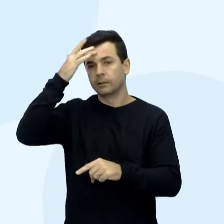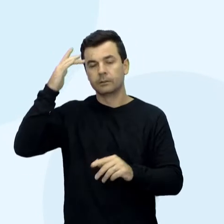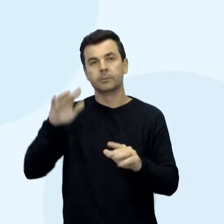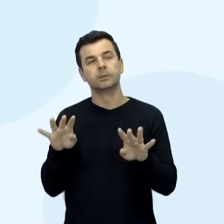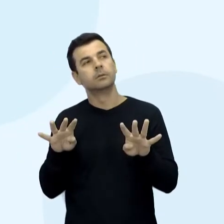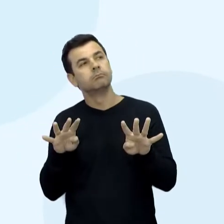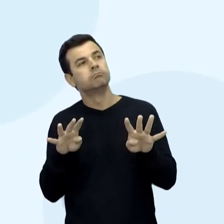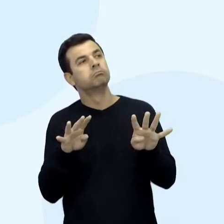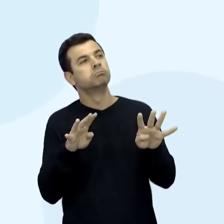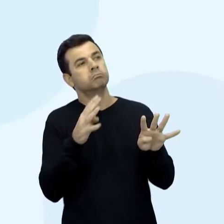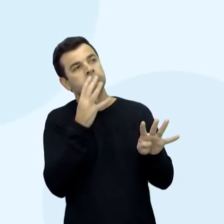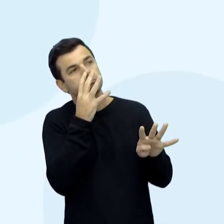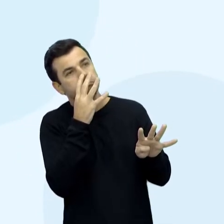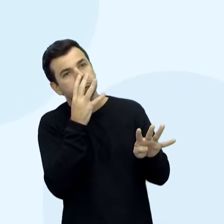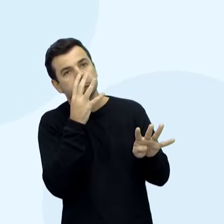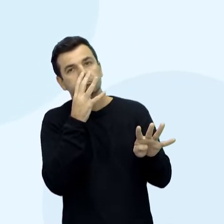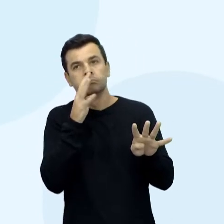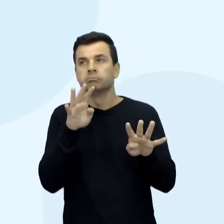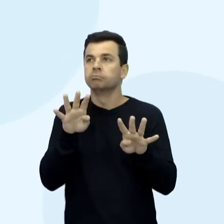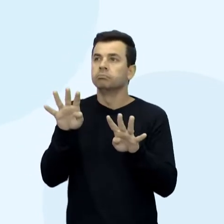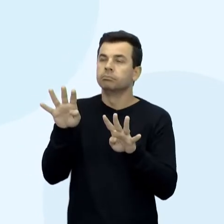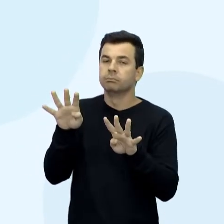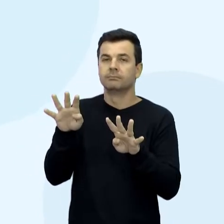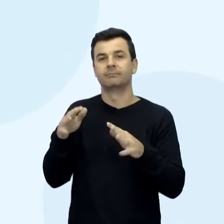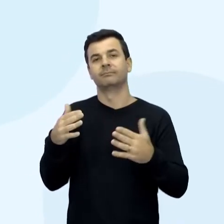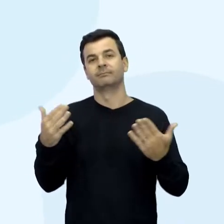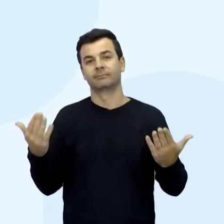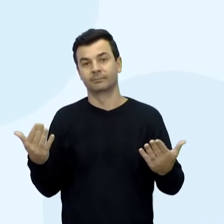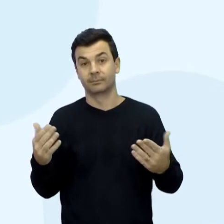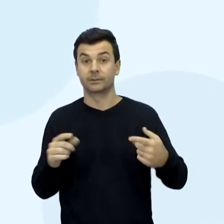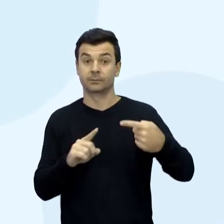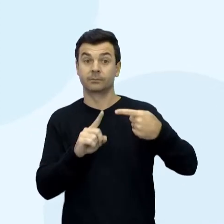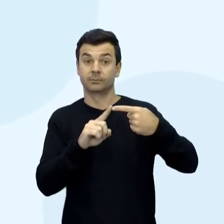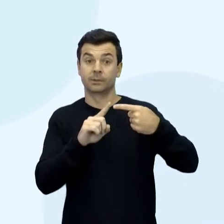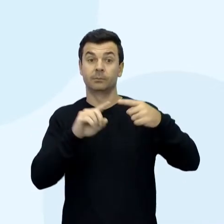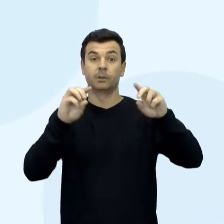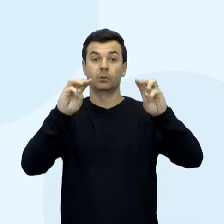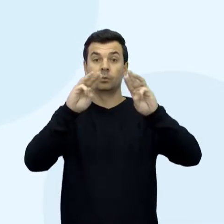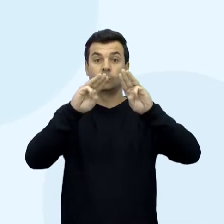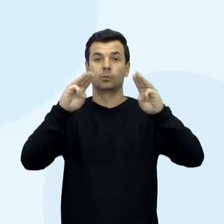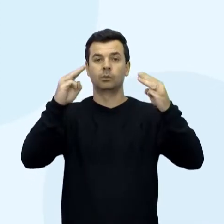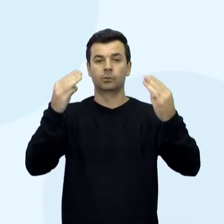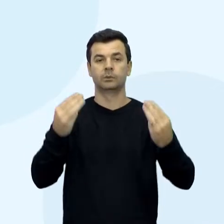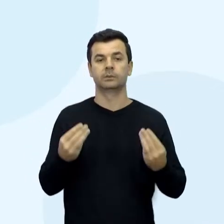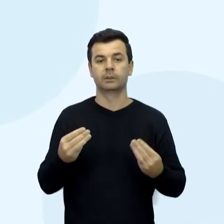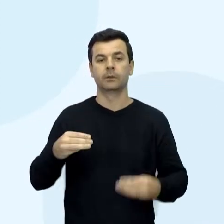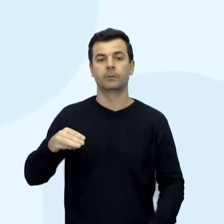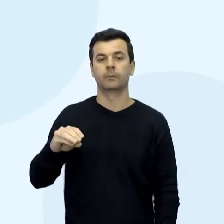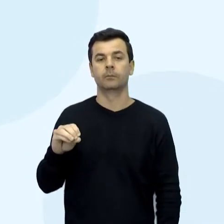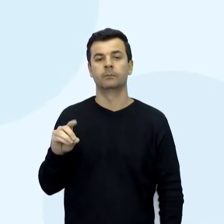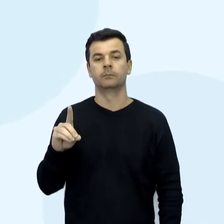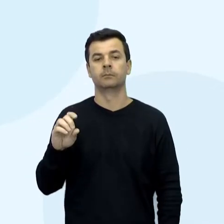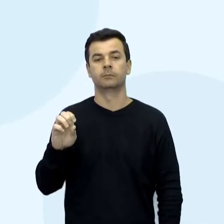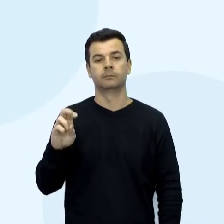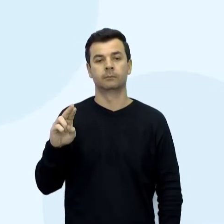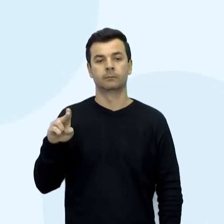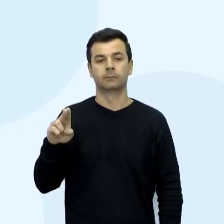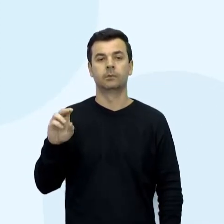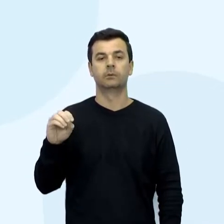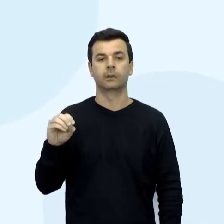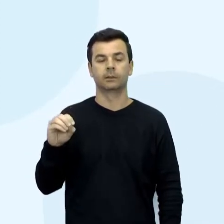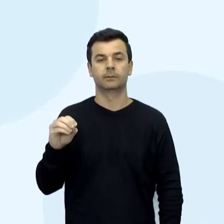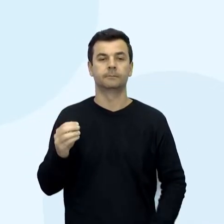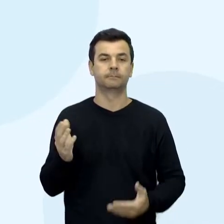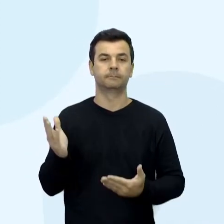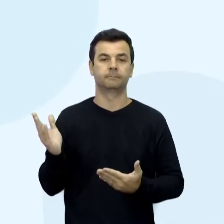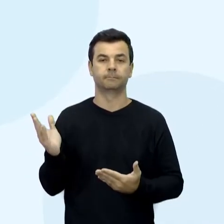esses itens. Beleza? Então aí, o nosso primeiro museu moderno, né? Ele é chamado